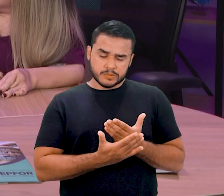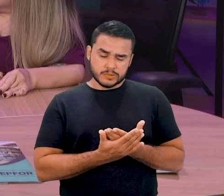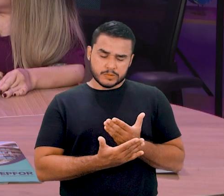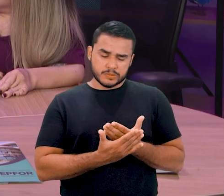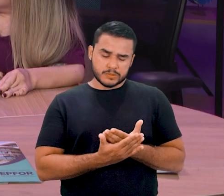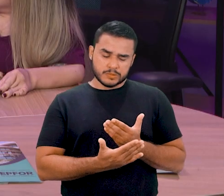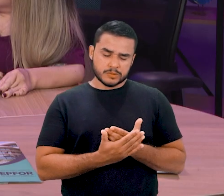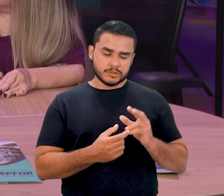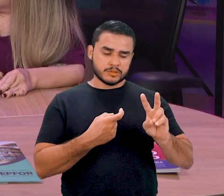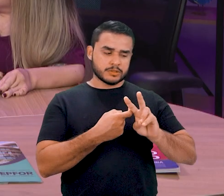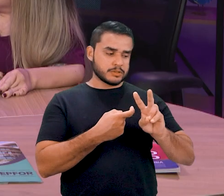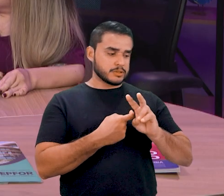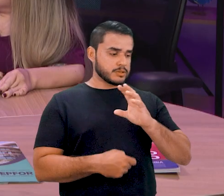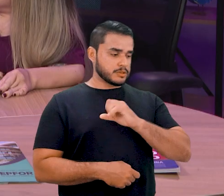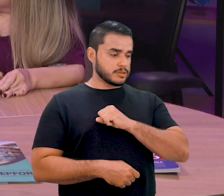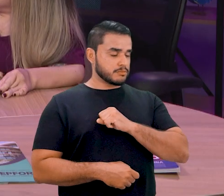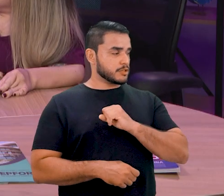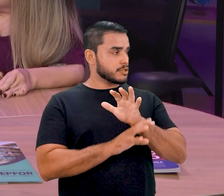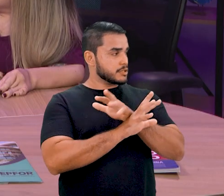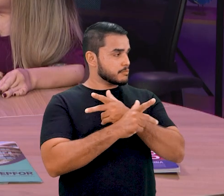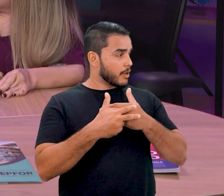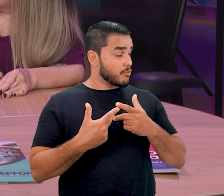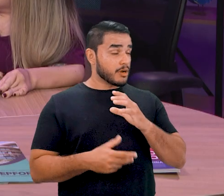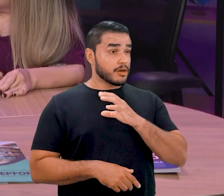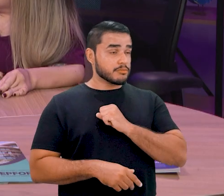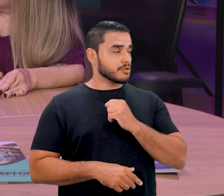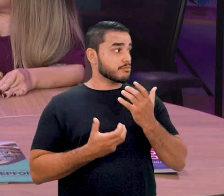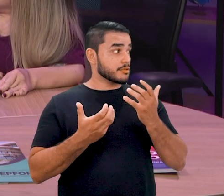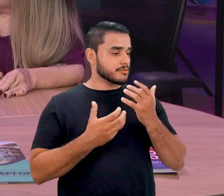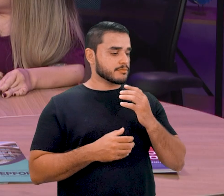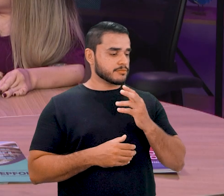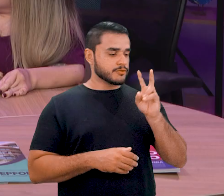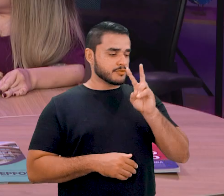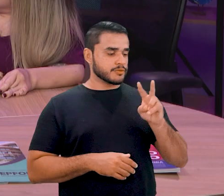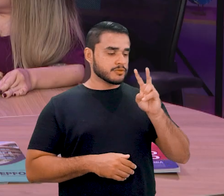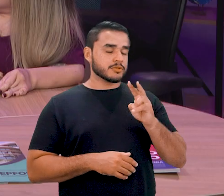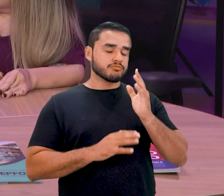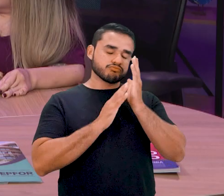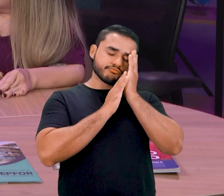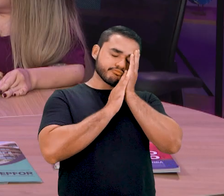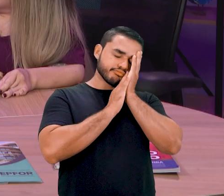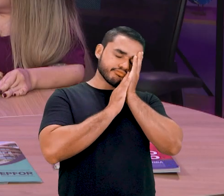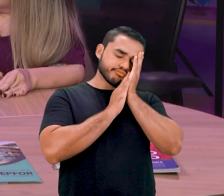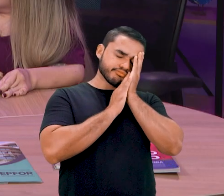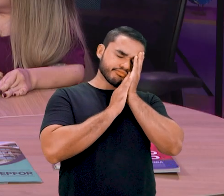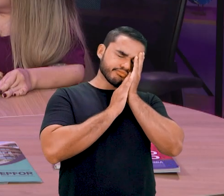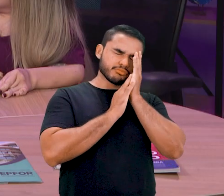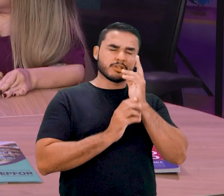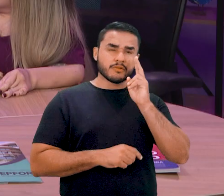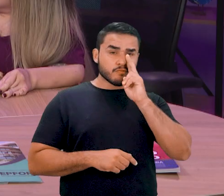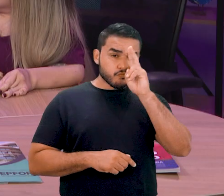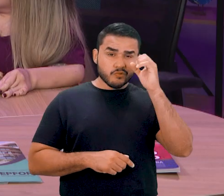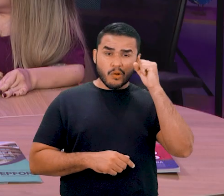porque eu sou apaixonada por bicho. Uhum. E eu fui dormir um dia e meu glaucoma se acentuou bastante